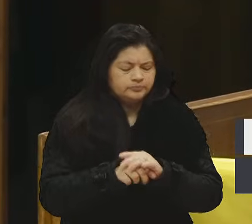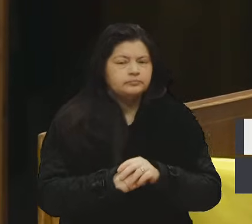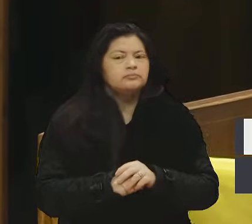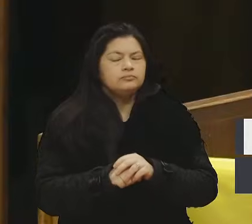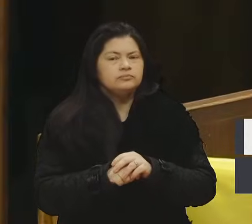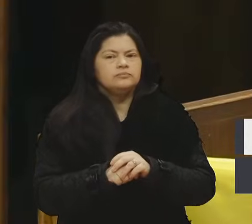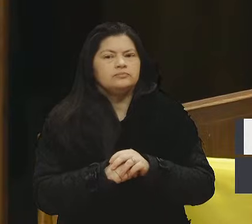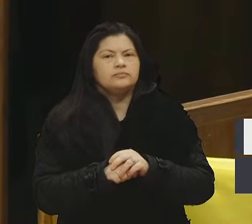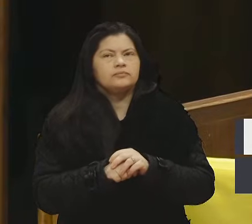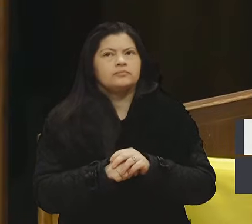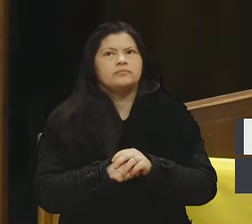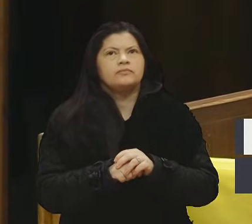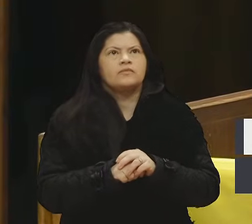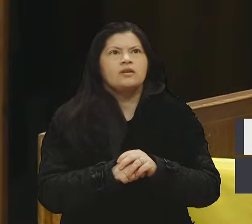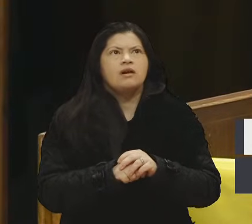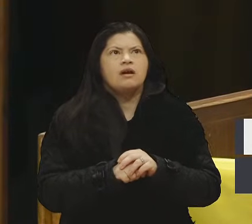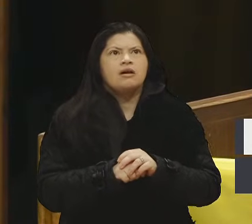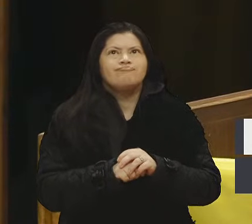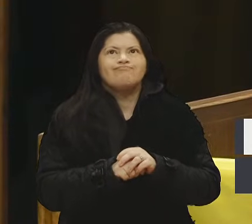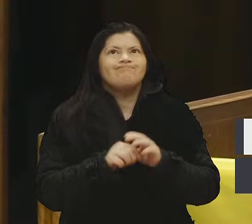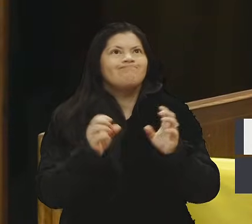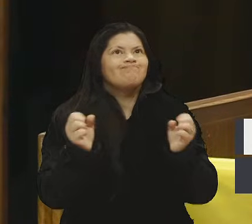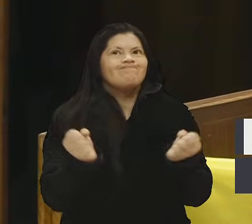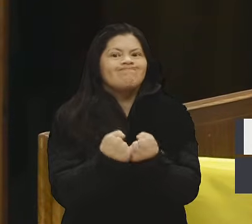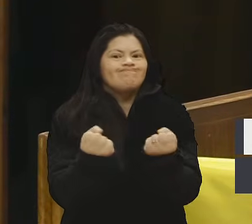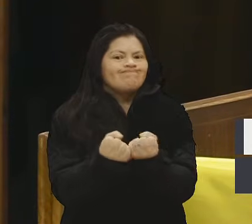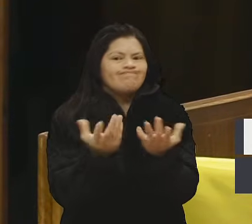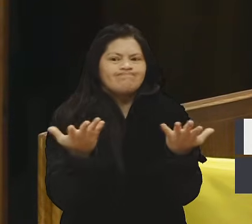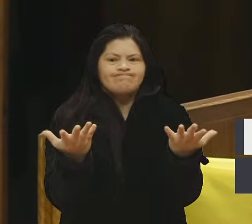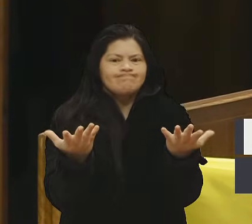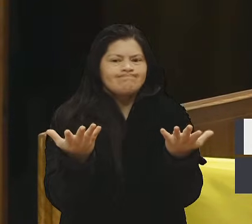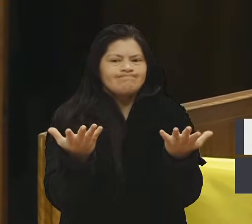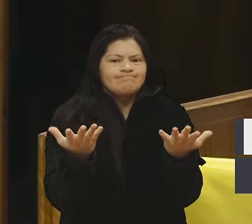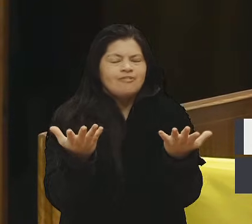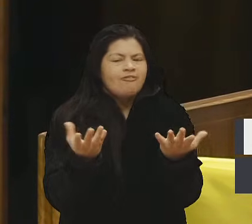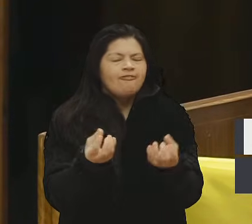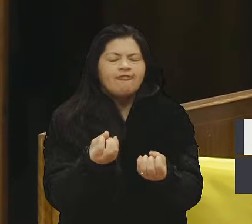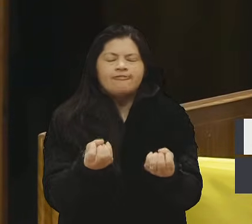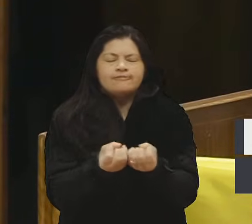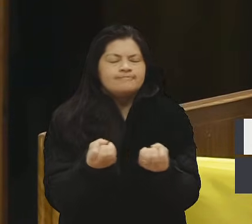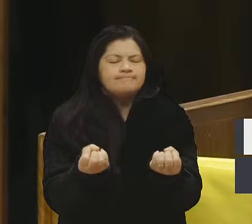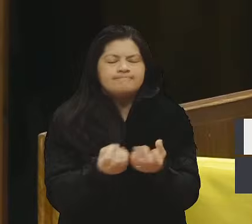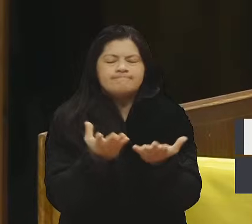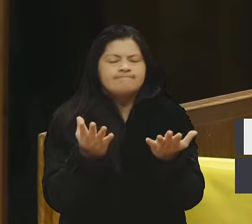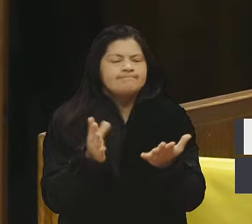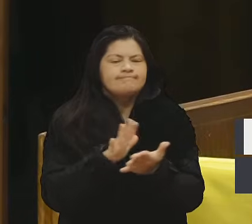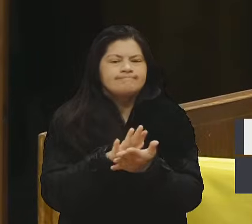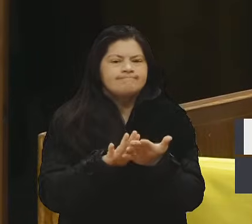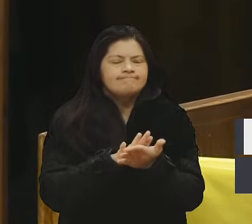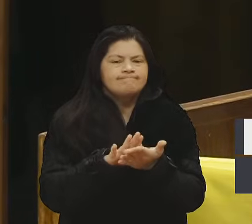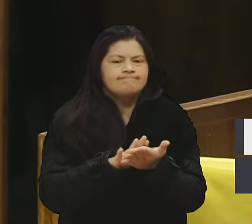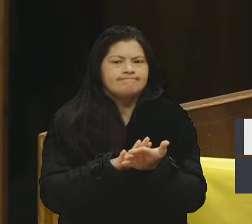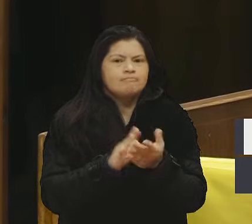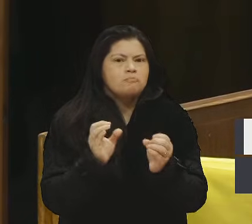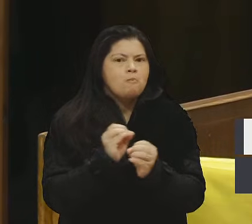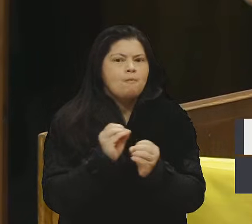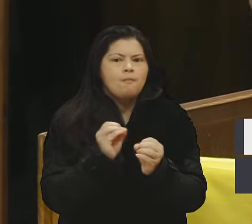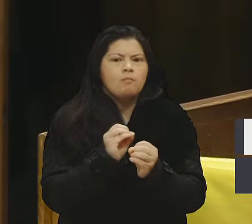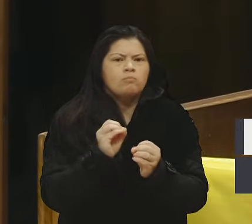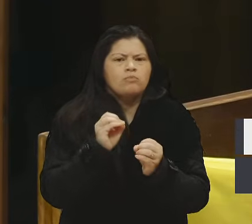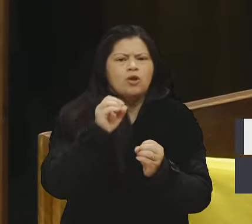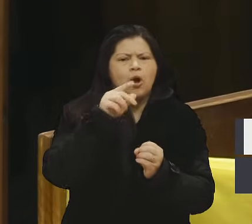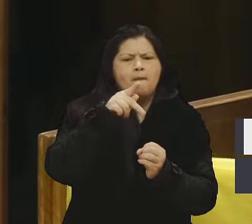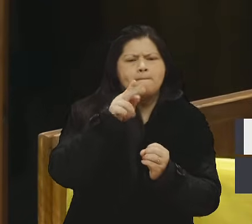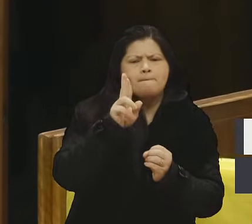altamente fantasioso. Era um projeto que eles apresentavam, não é, professor Alex? Puffs